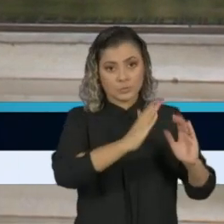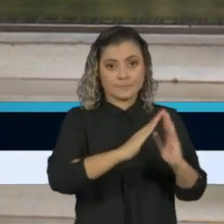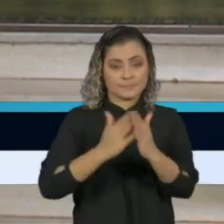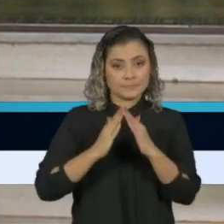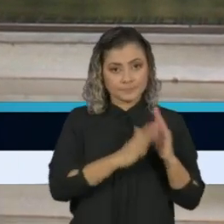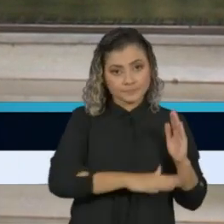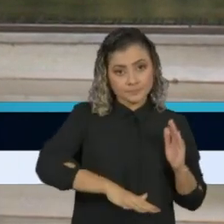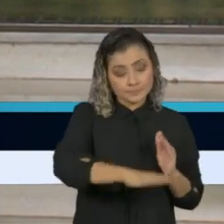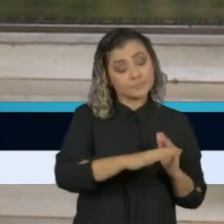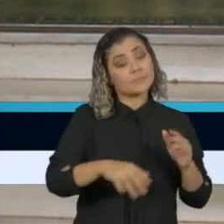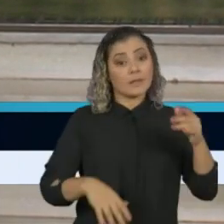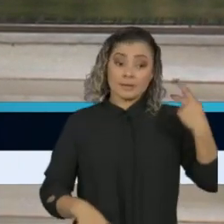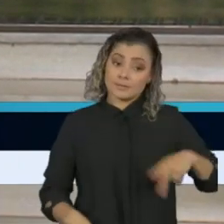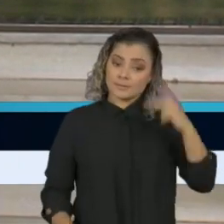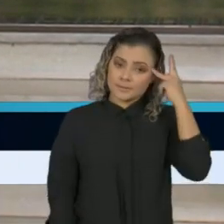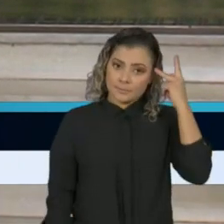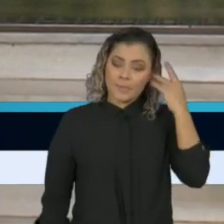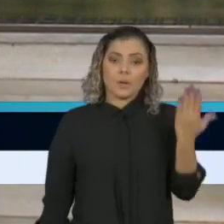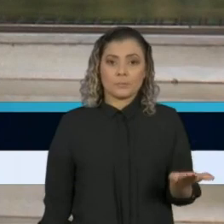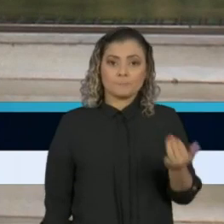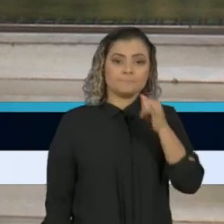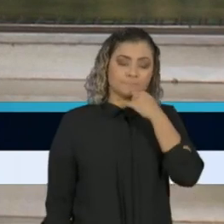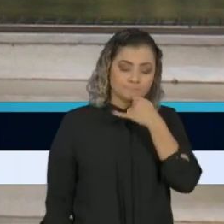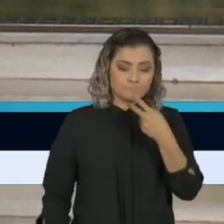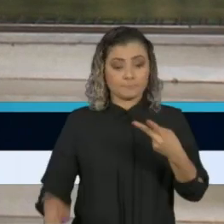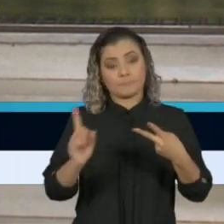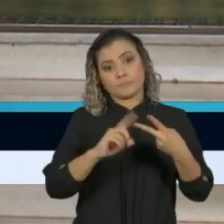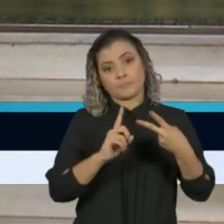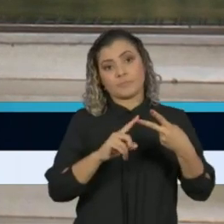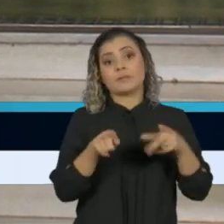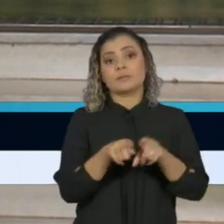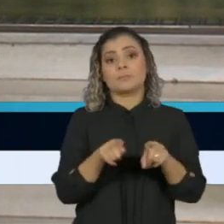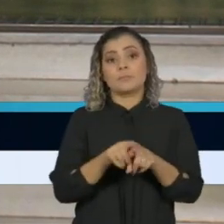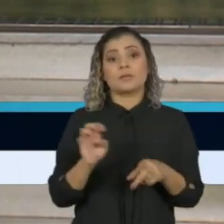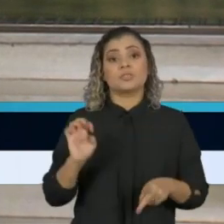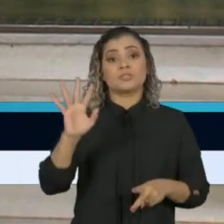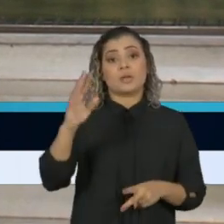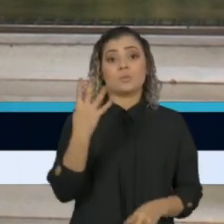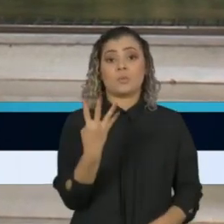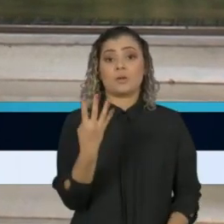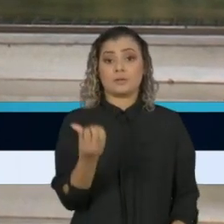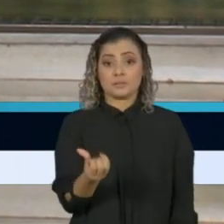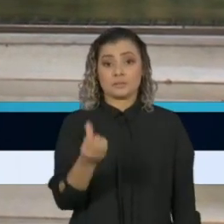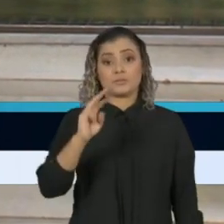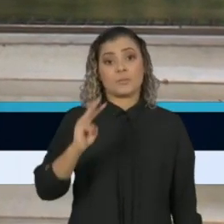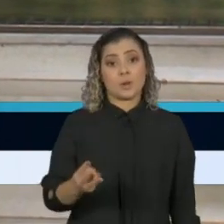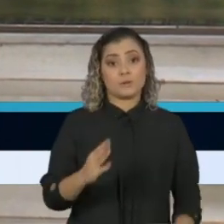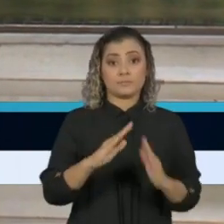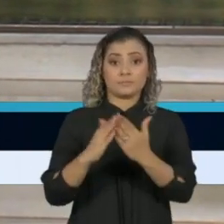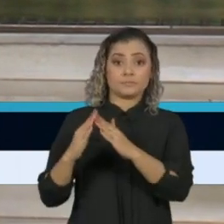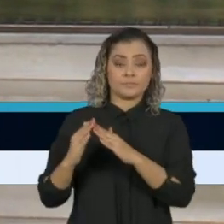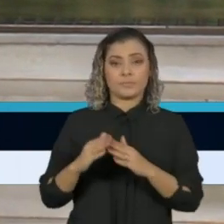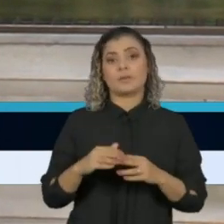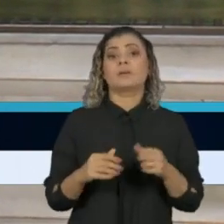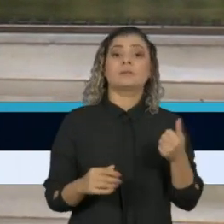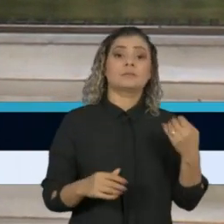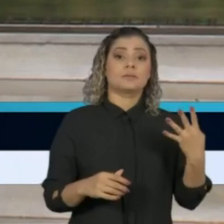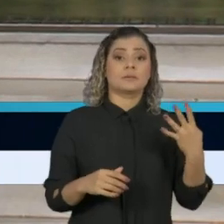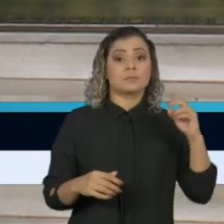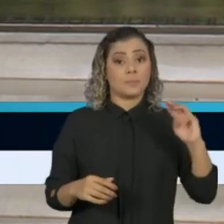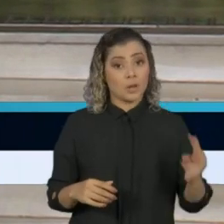Na sequência, a região, um estado com 46 milhões de habitantes, uma cidade com 13 milhões de